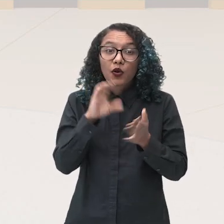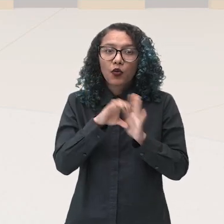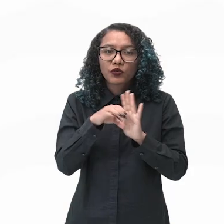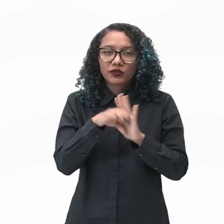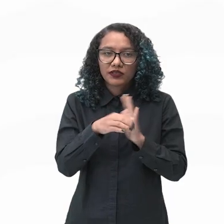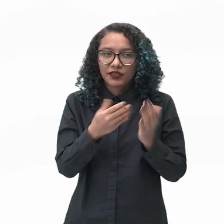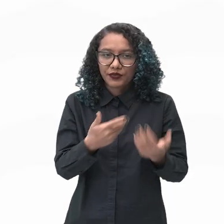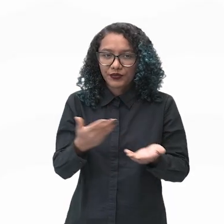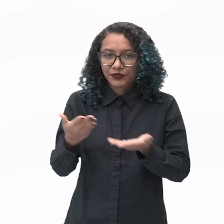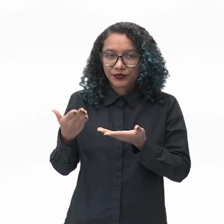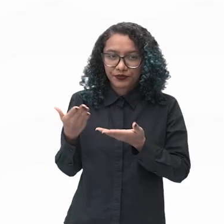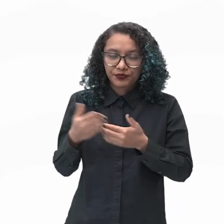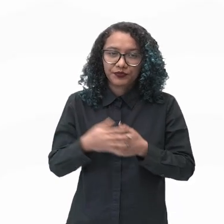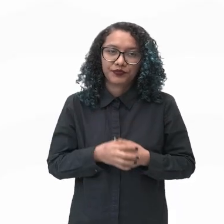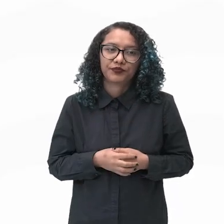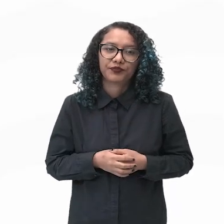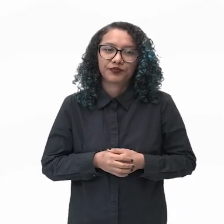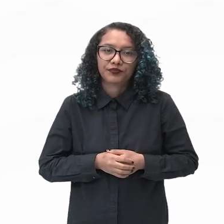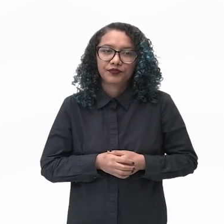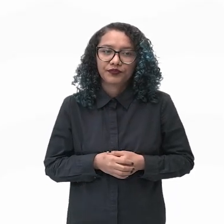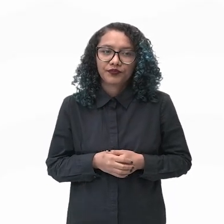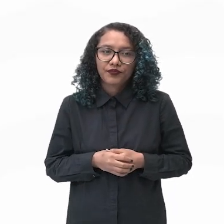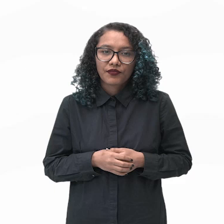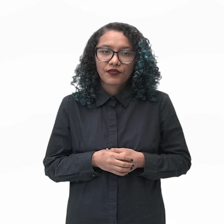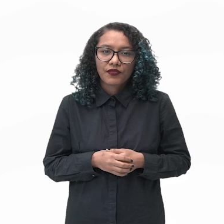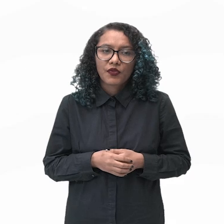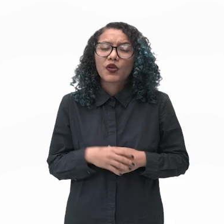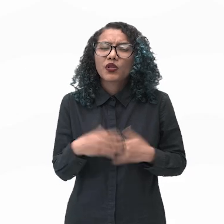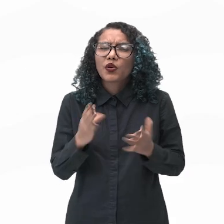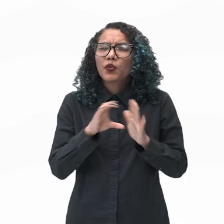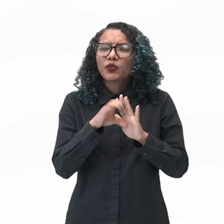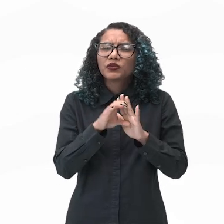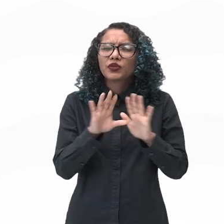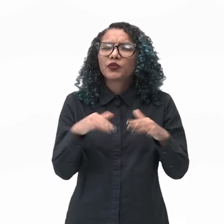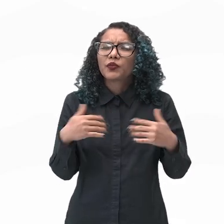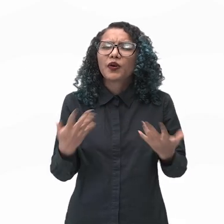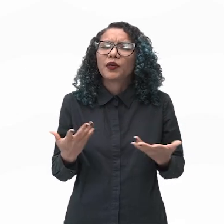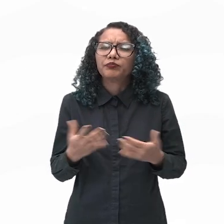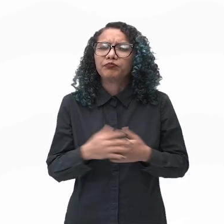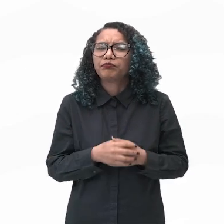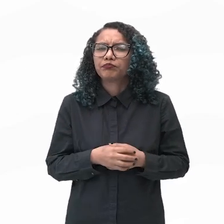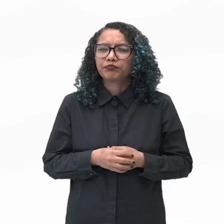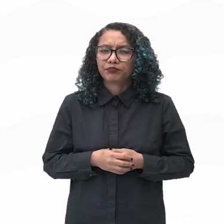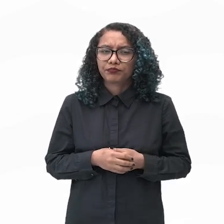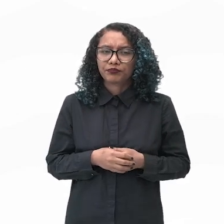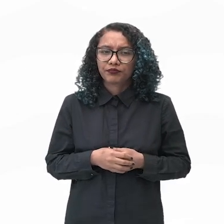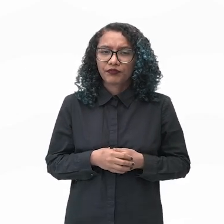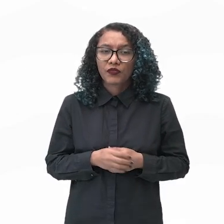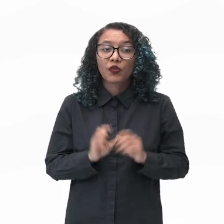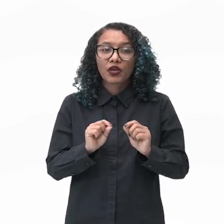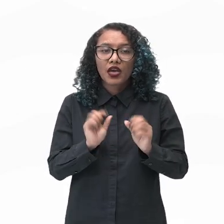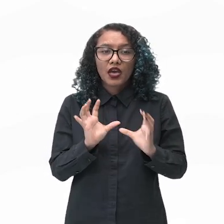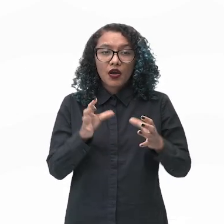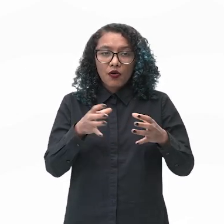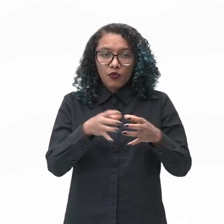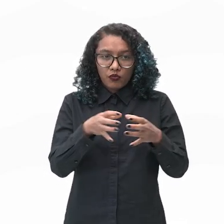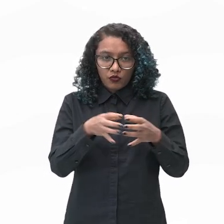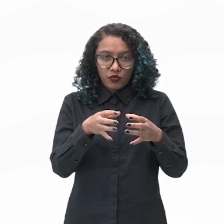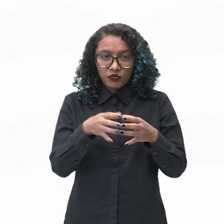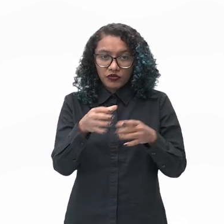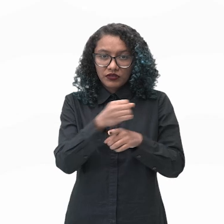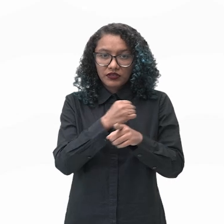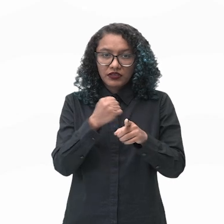Acompanhe comigo. Bem, a gente pode definir o movimento social como sendo ações